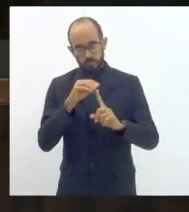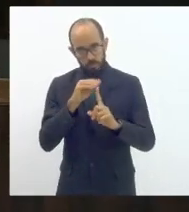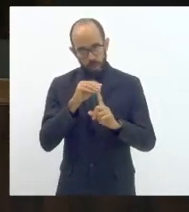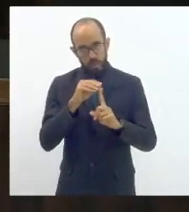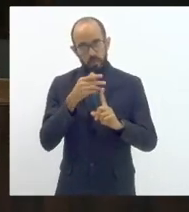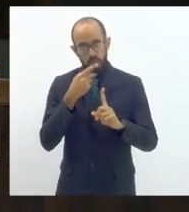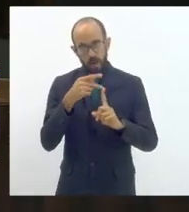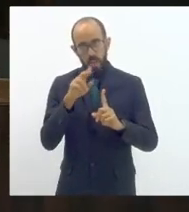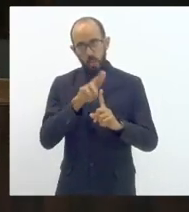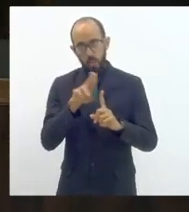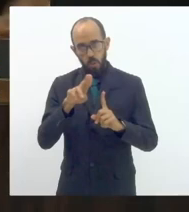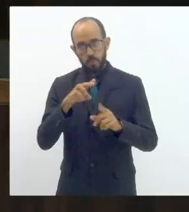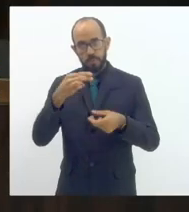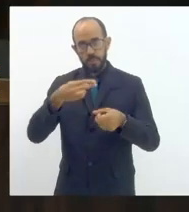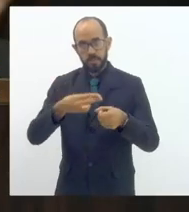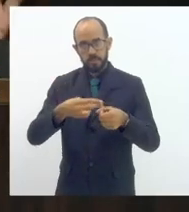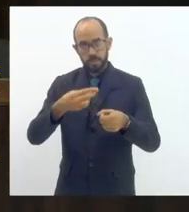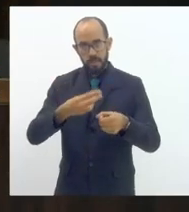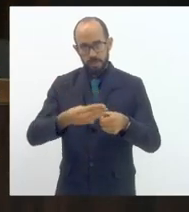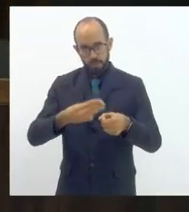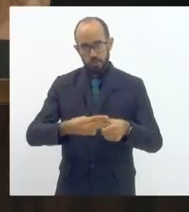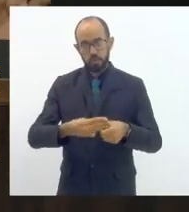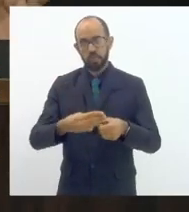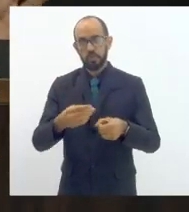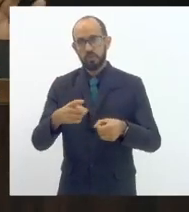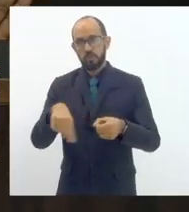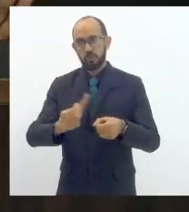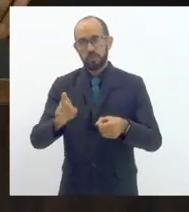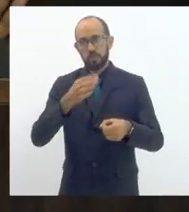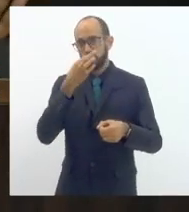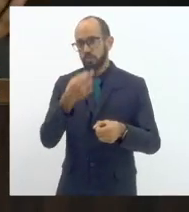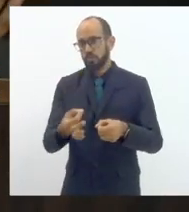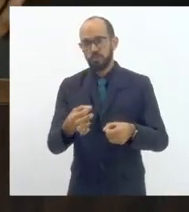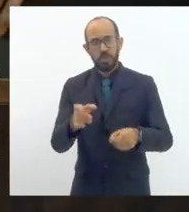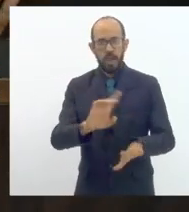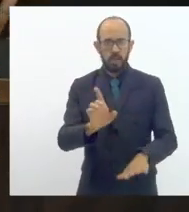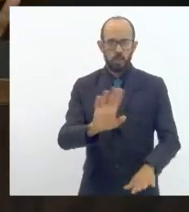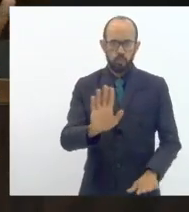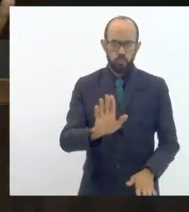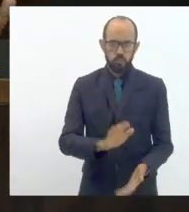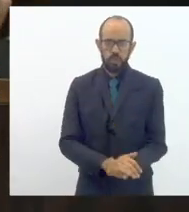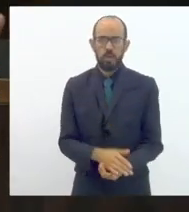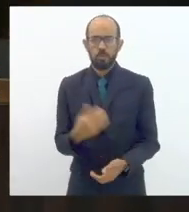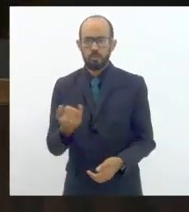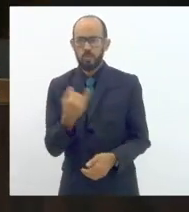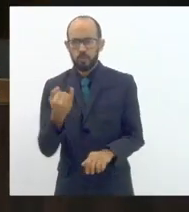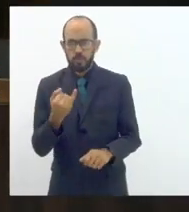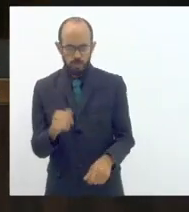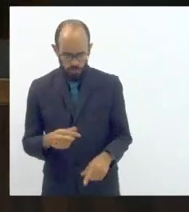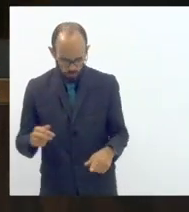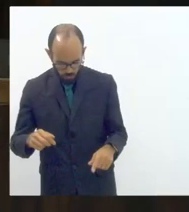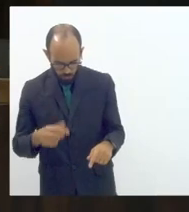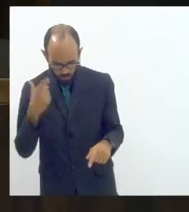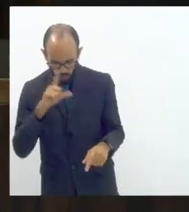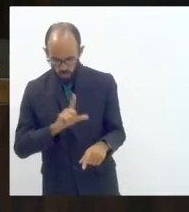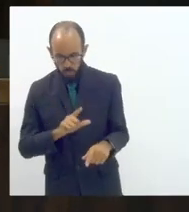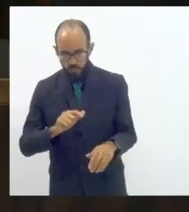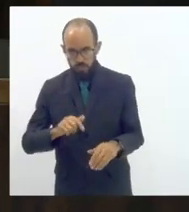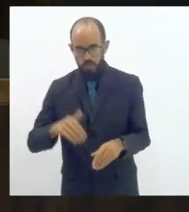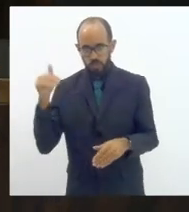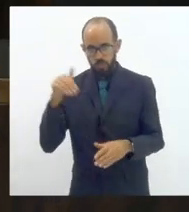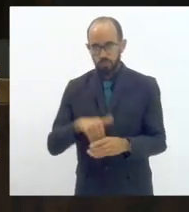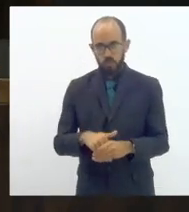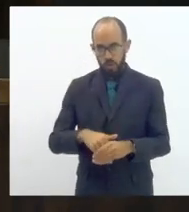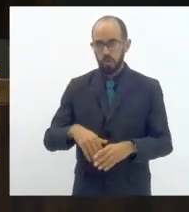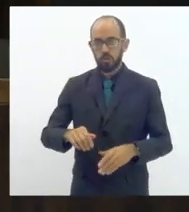só o nome e a cidade, não precisa justificar o voto, é até importante para que o processo consiga correr